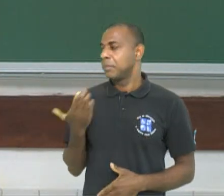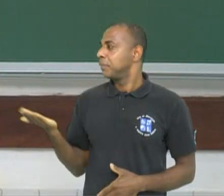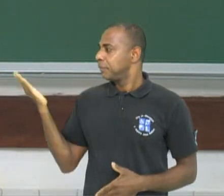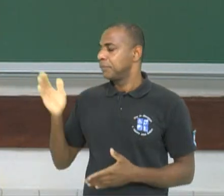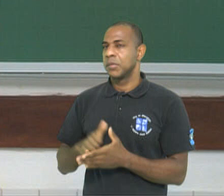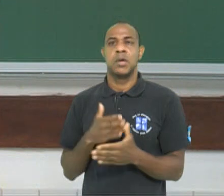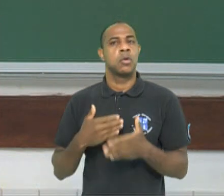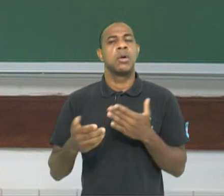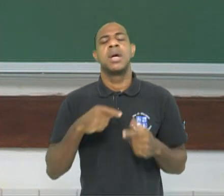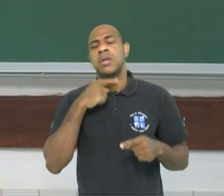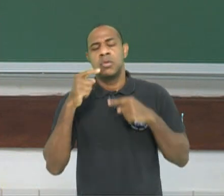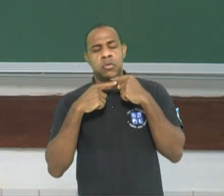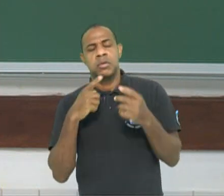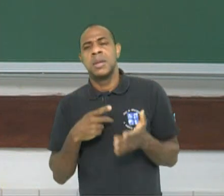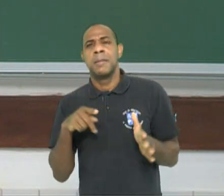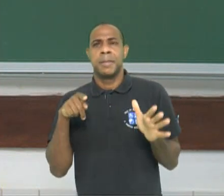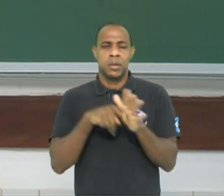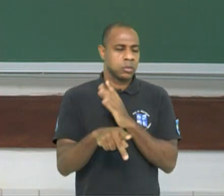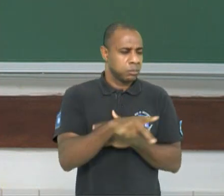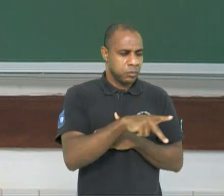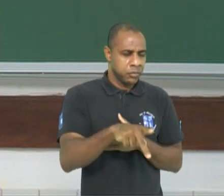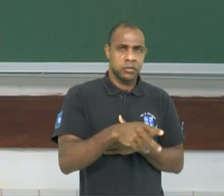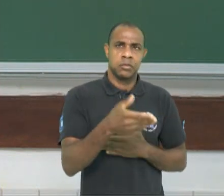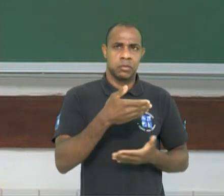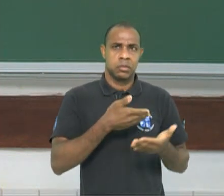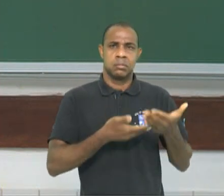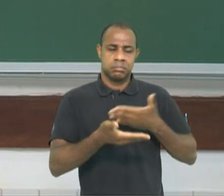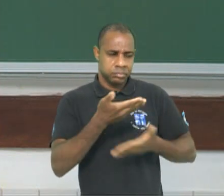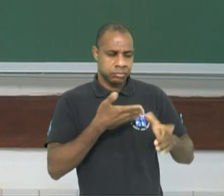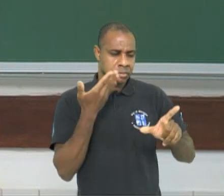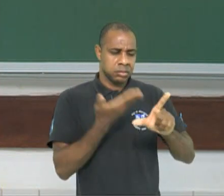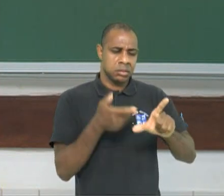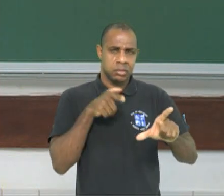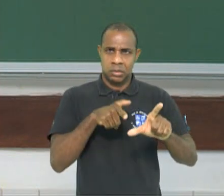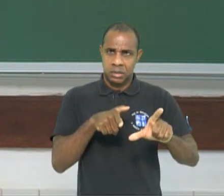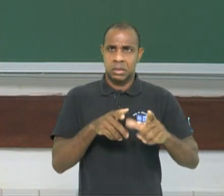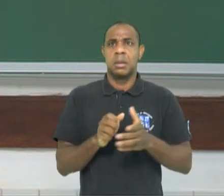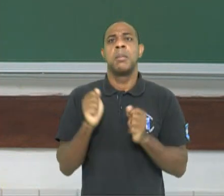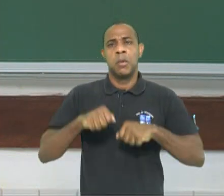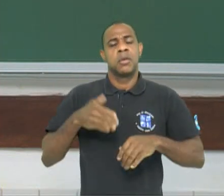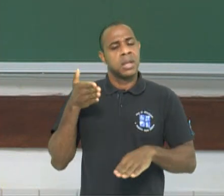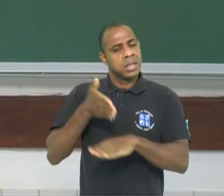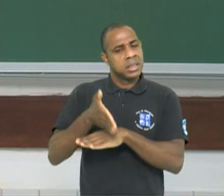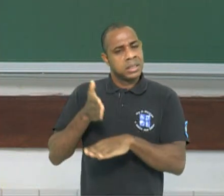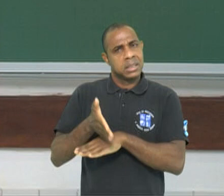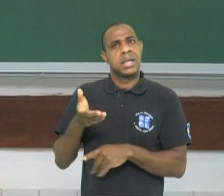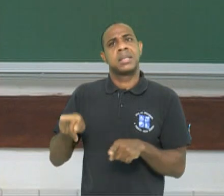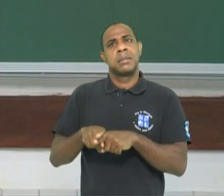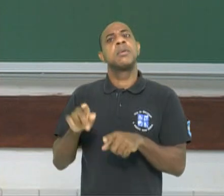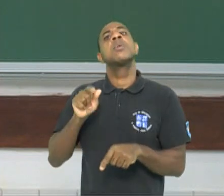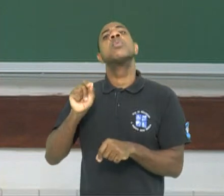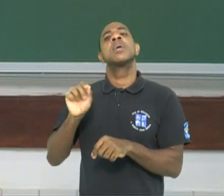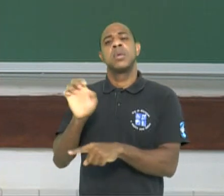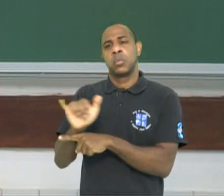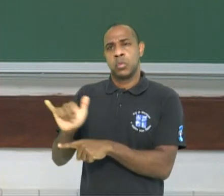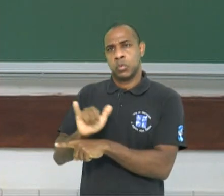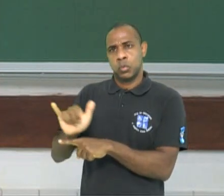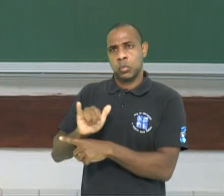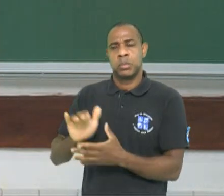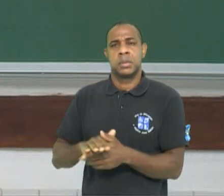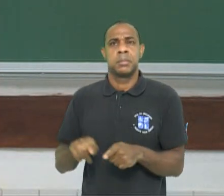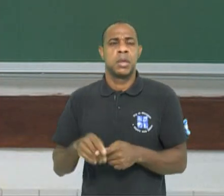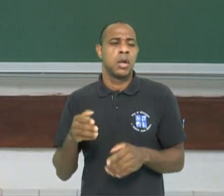Qualquer dúvida que ficar, você pode rever essa aula no YouTube, você pode acessar a plataforma do Google Classroom, conversar com